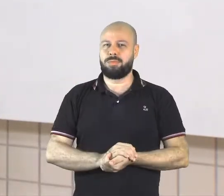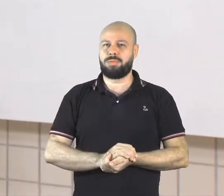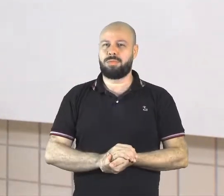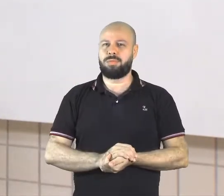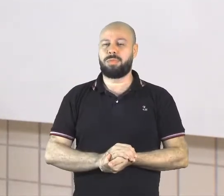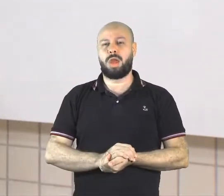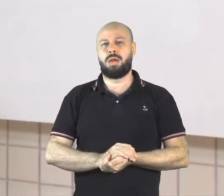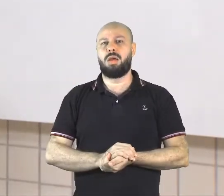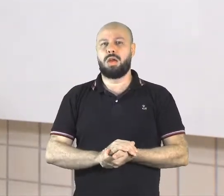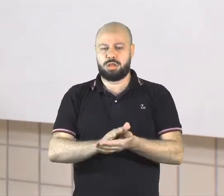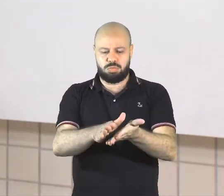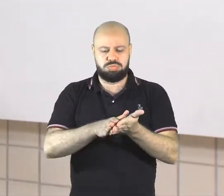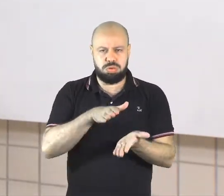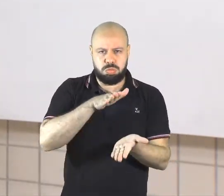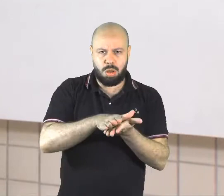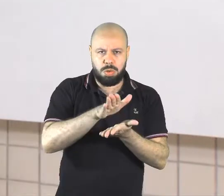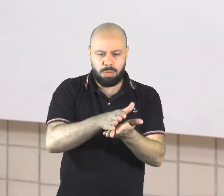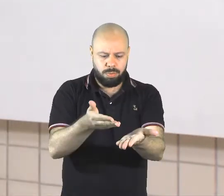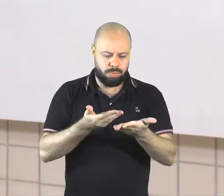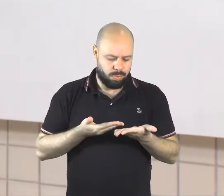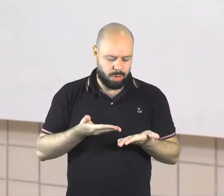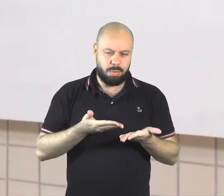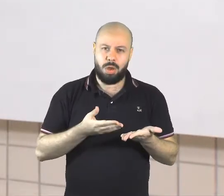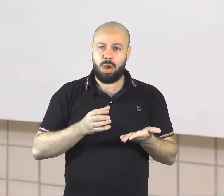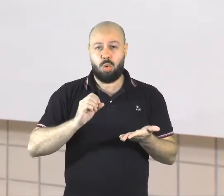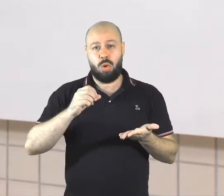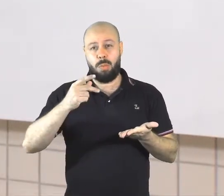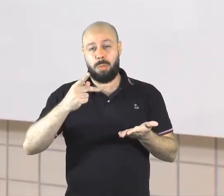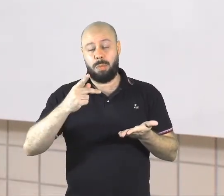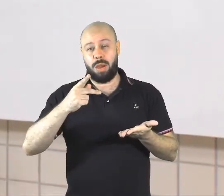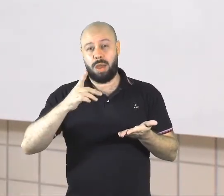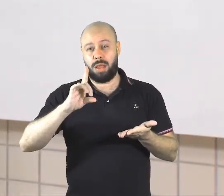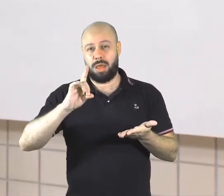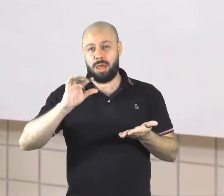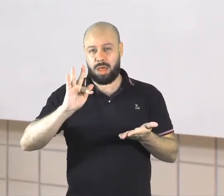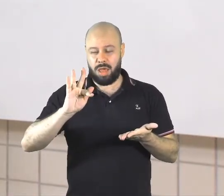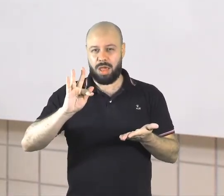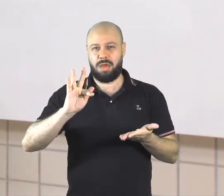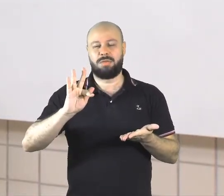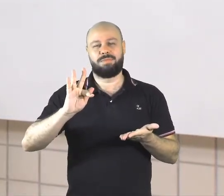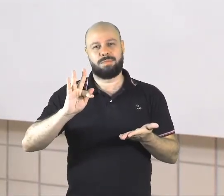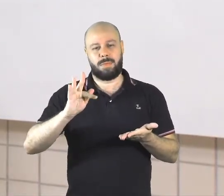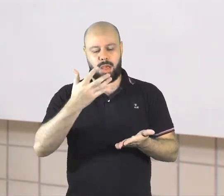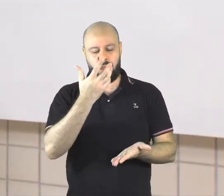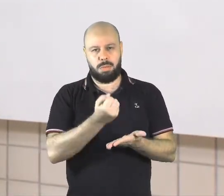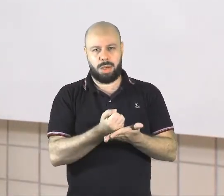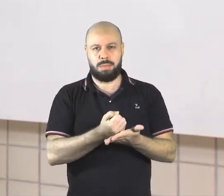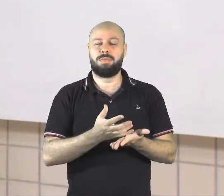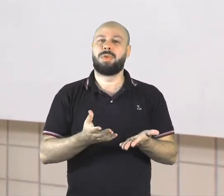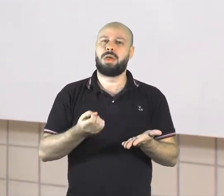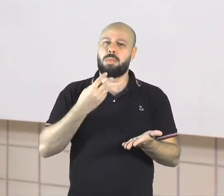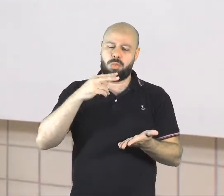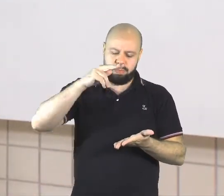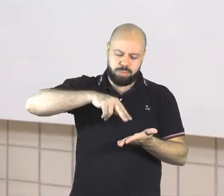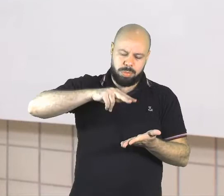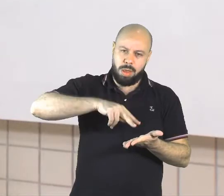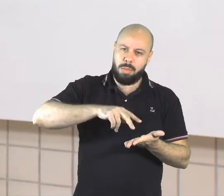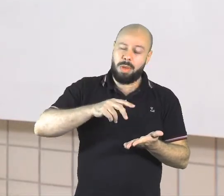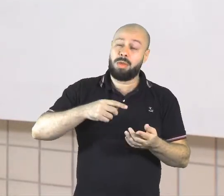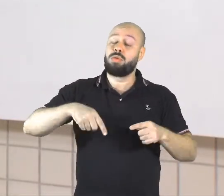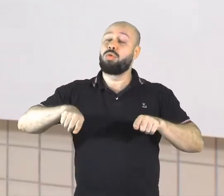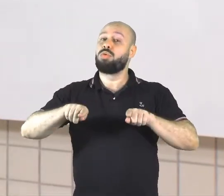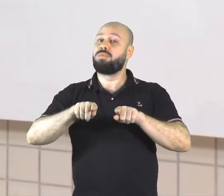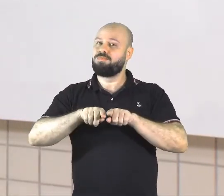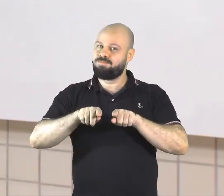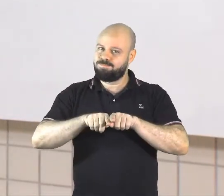em mãos, impresso, ou ele em PDF, de alguma forma você ter ele, porque a gente vai estar trabalhando bastante sobre